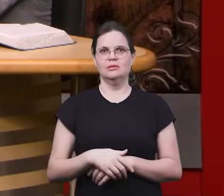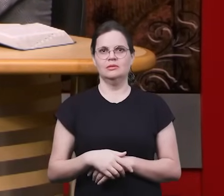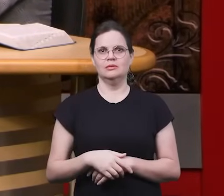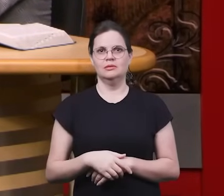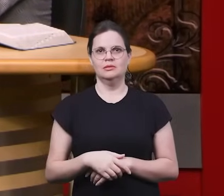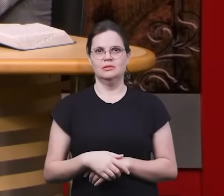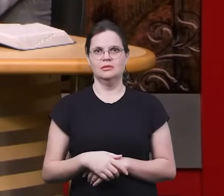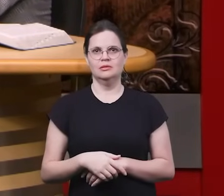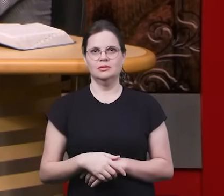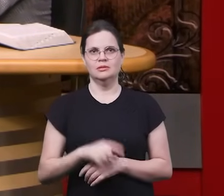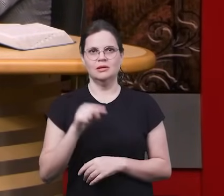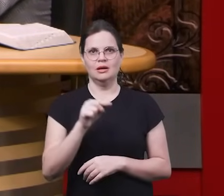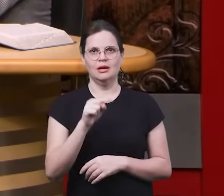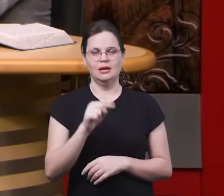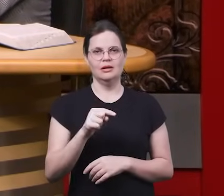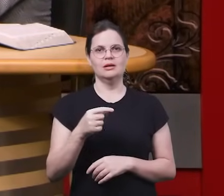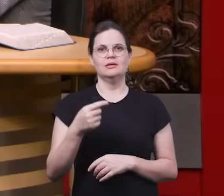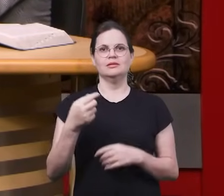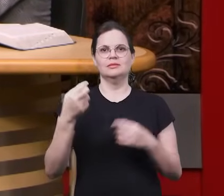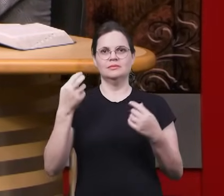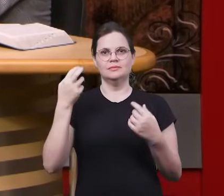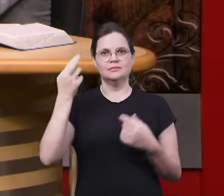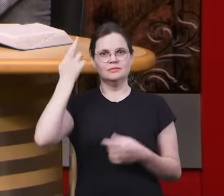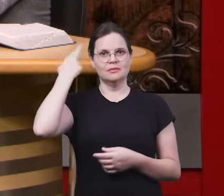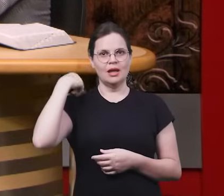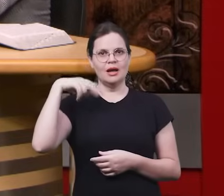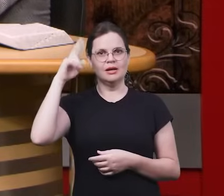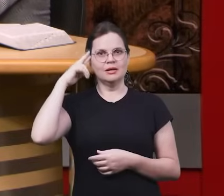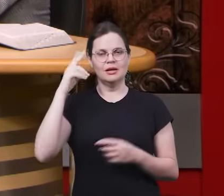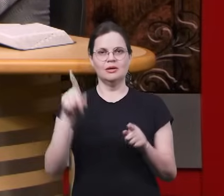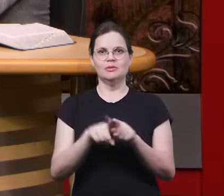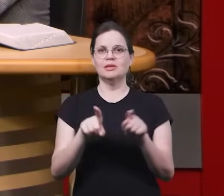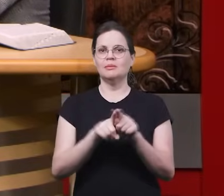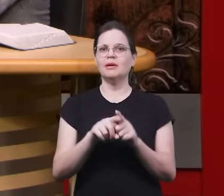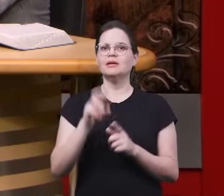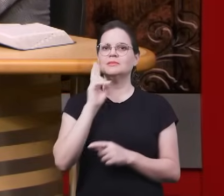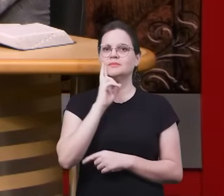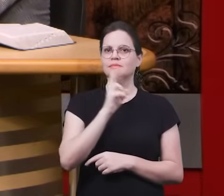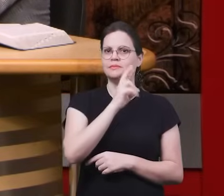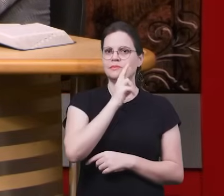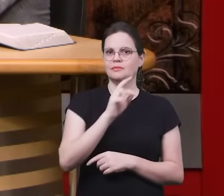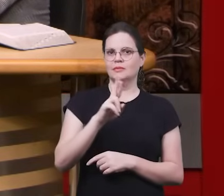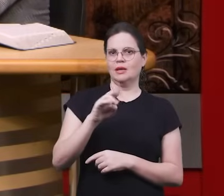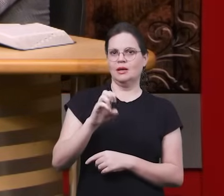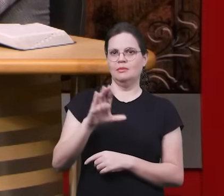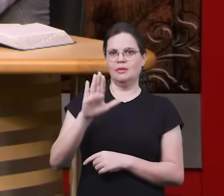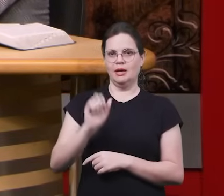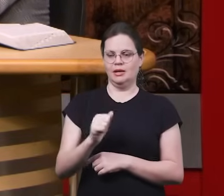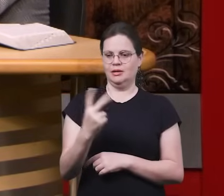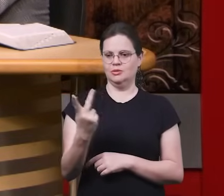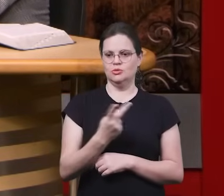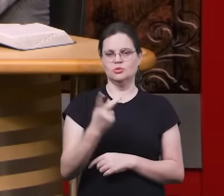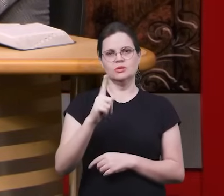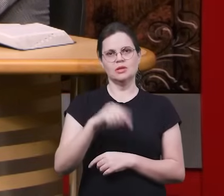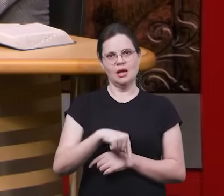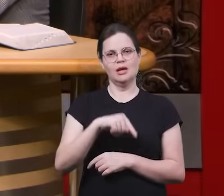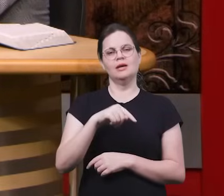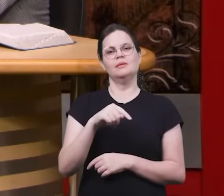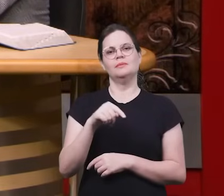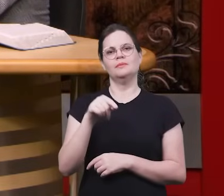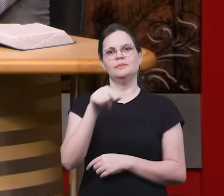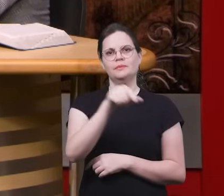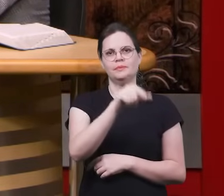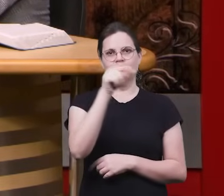dúvidazinha, mas a figura de Raquel e Rebeca, que eram pastoras lá no